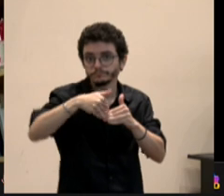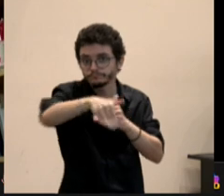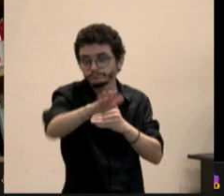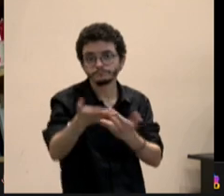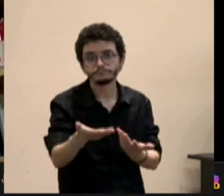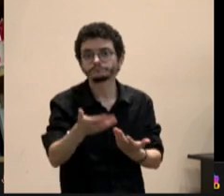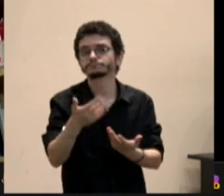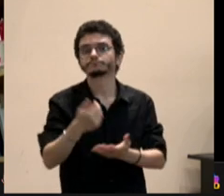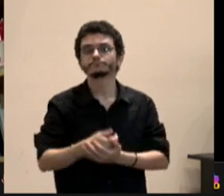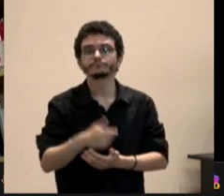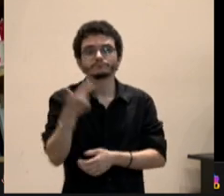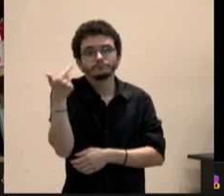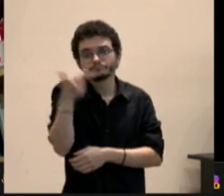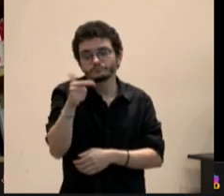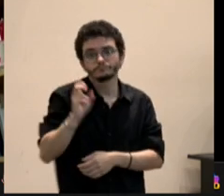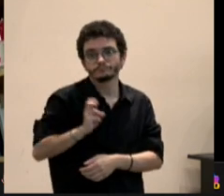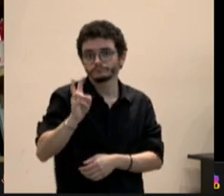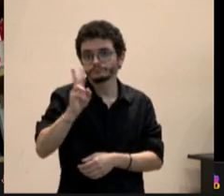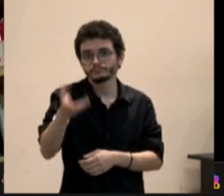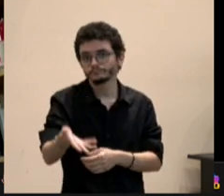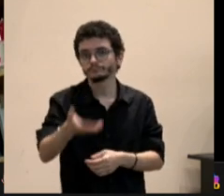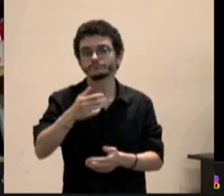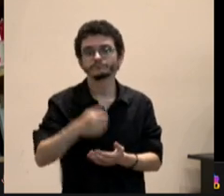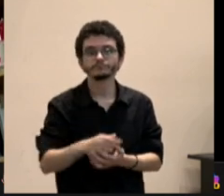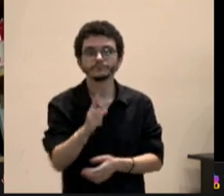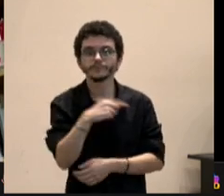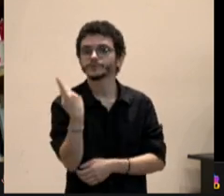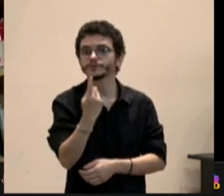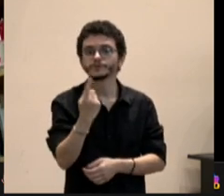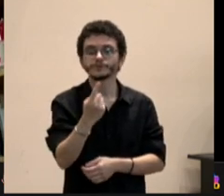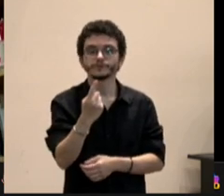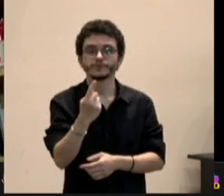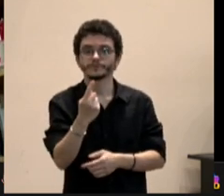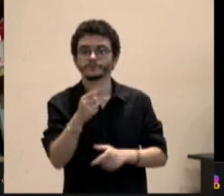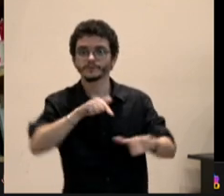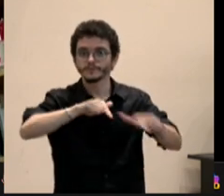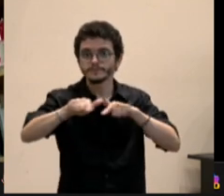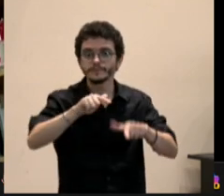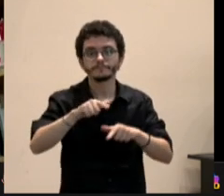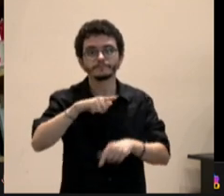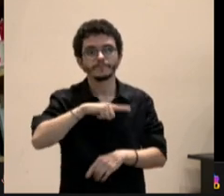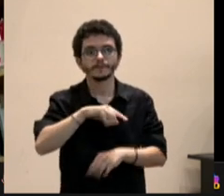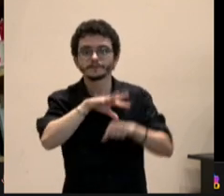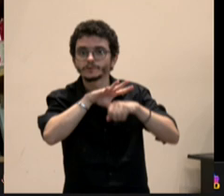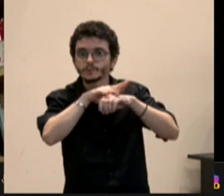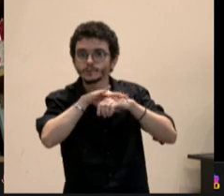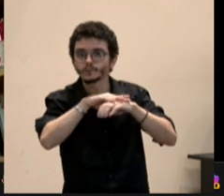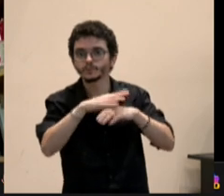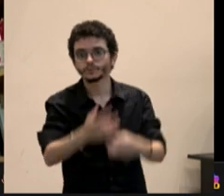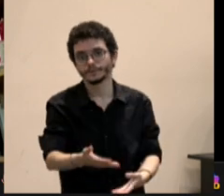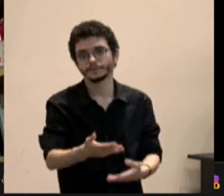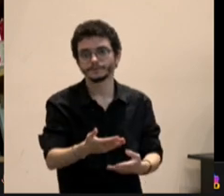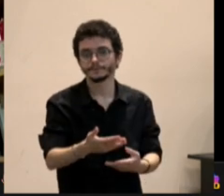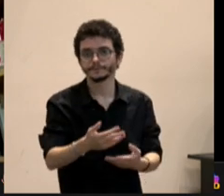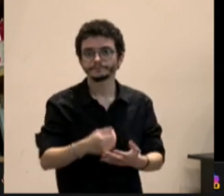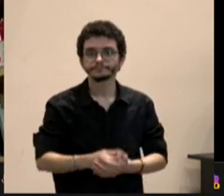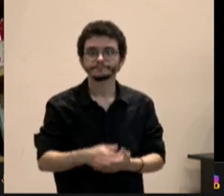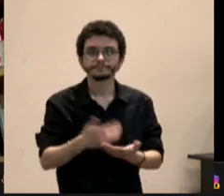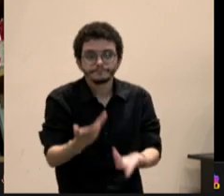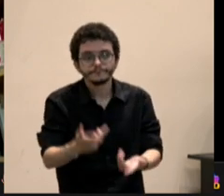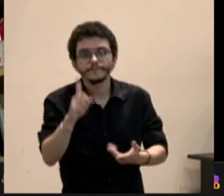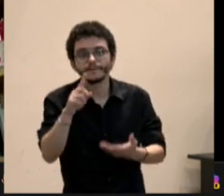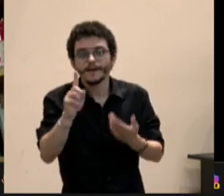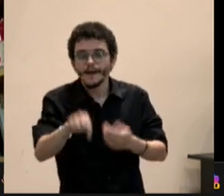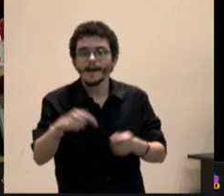existe valorização se os nossos trabalhadores estiverem adoecendo. Então é necessário que a gente